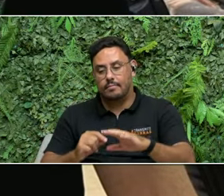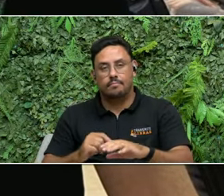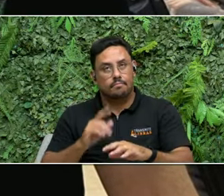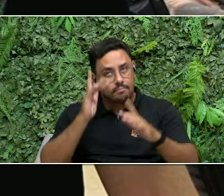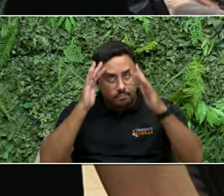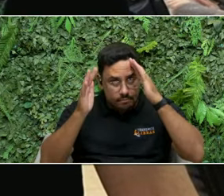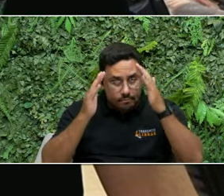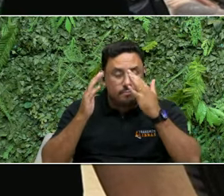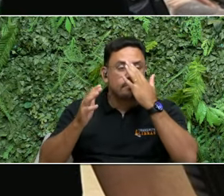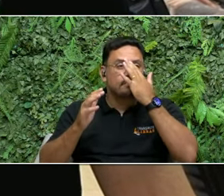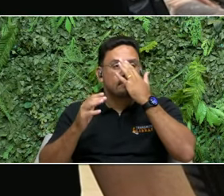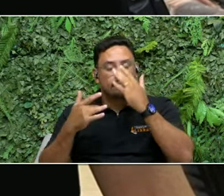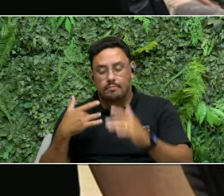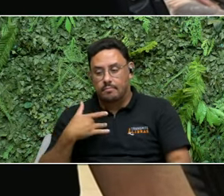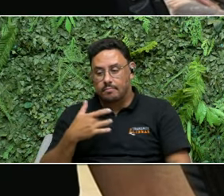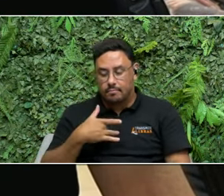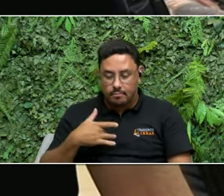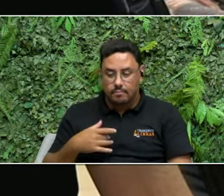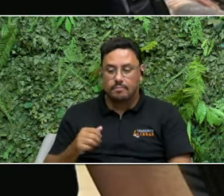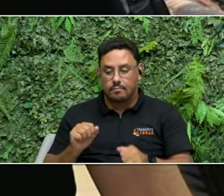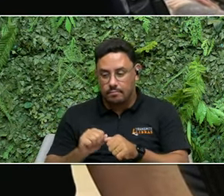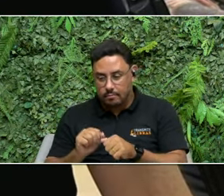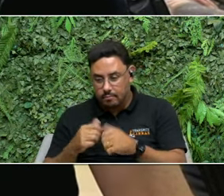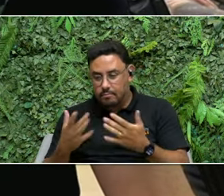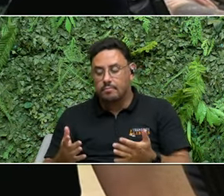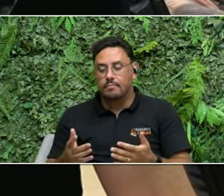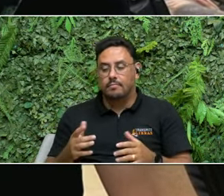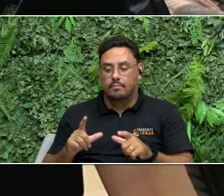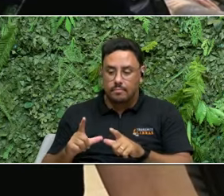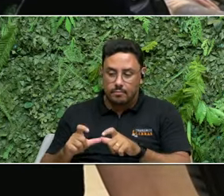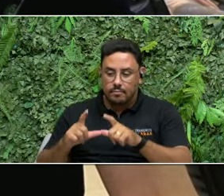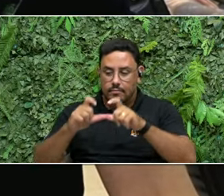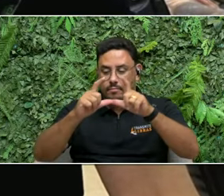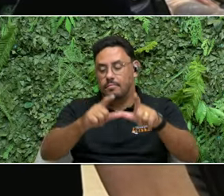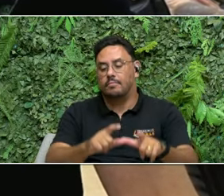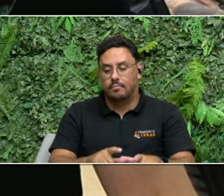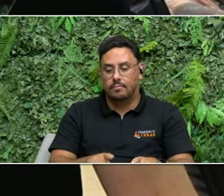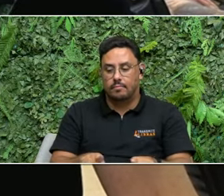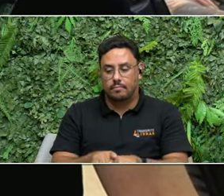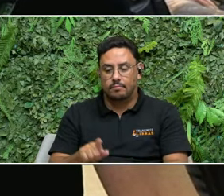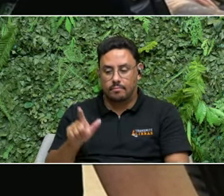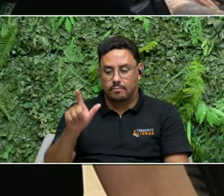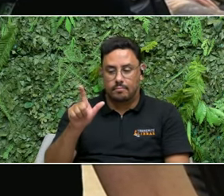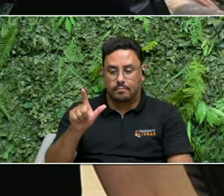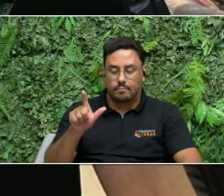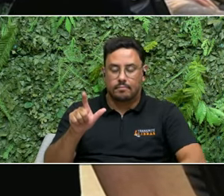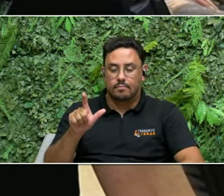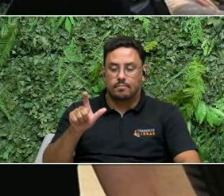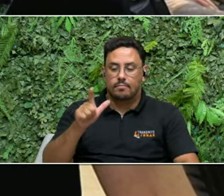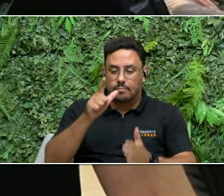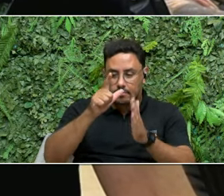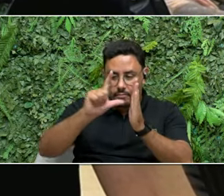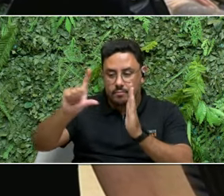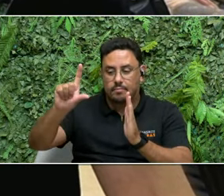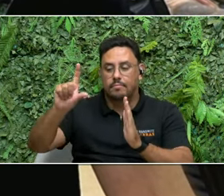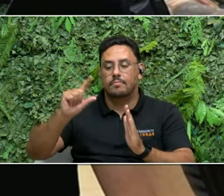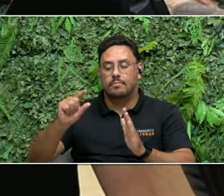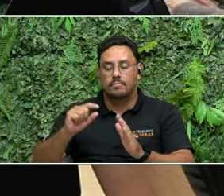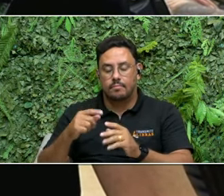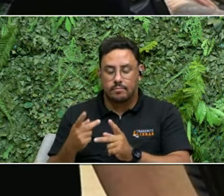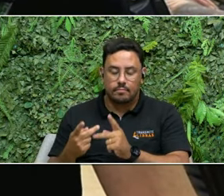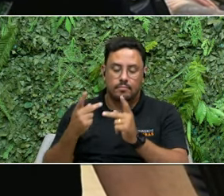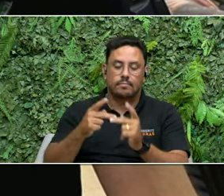Cruzeiro sem né fazer os a sua viagem desgastante numa logística que é realmente complicadíssima para ir à